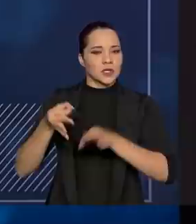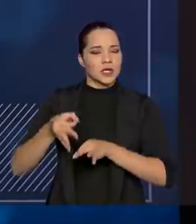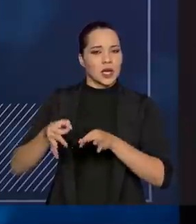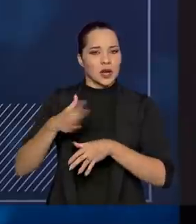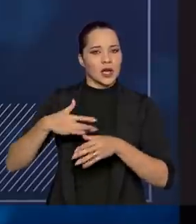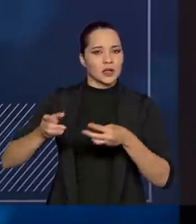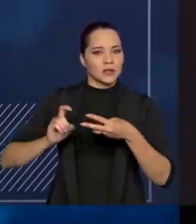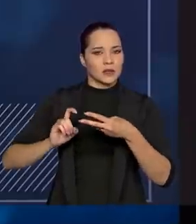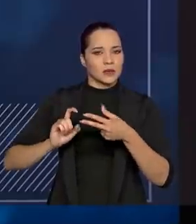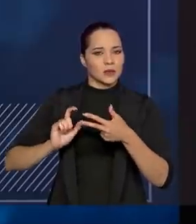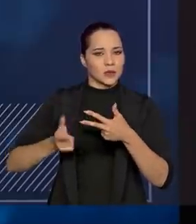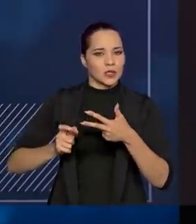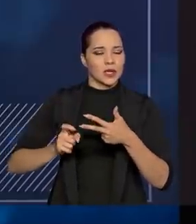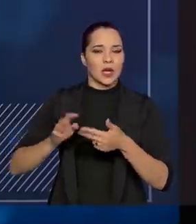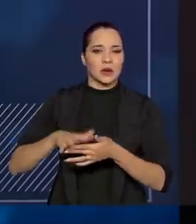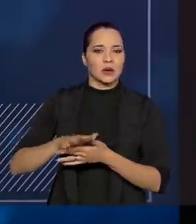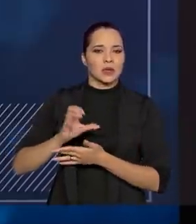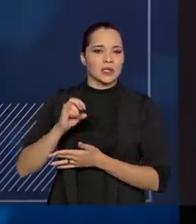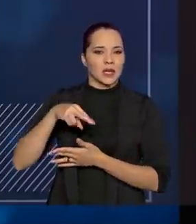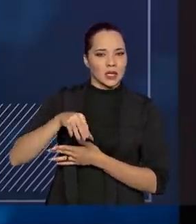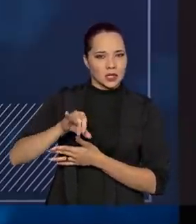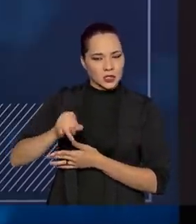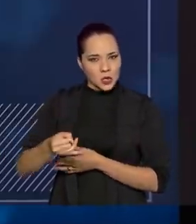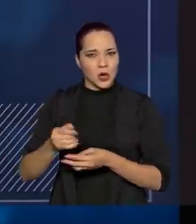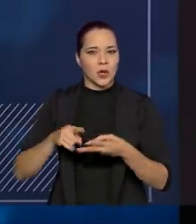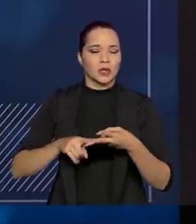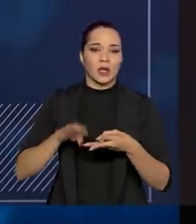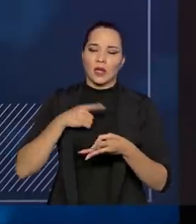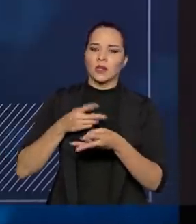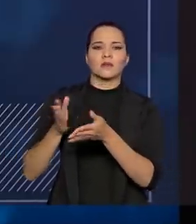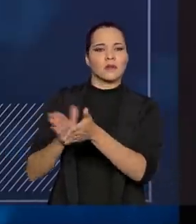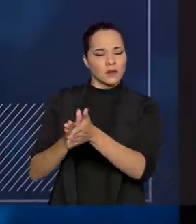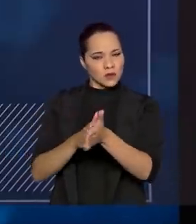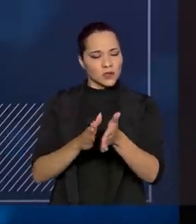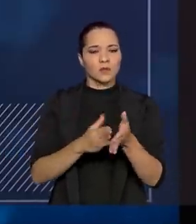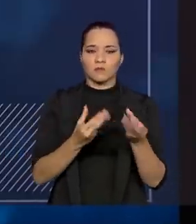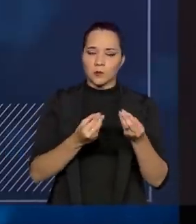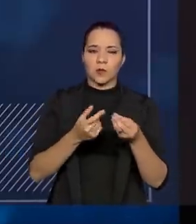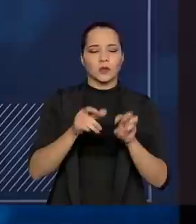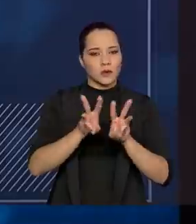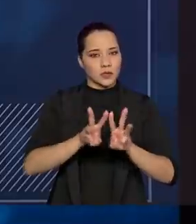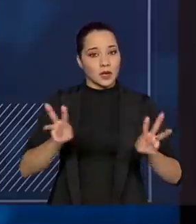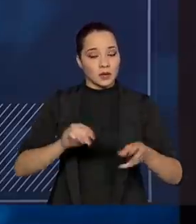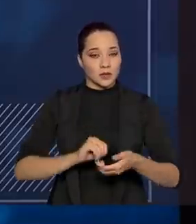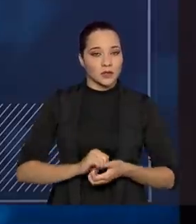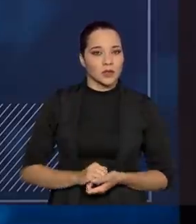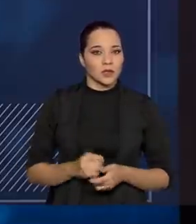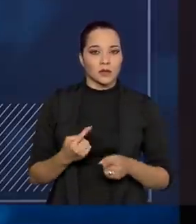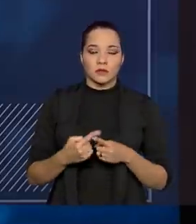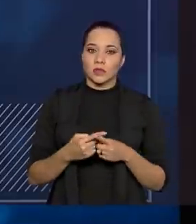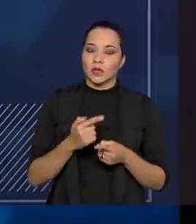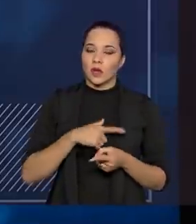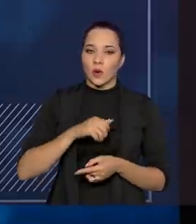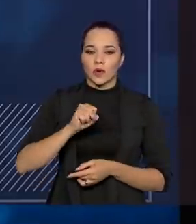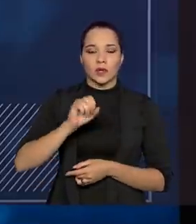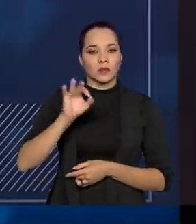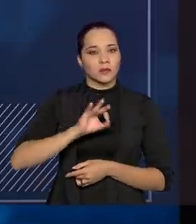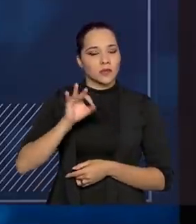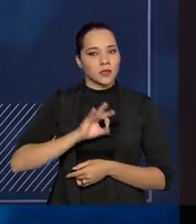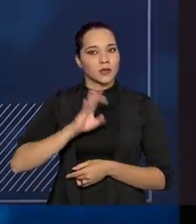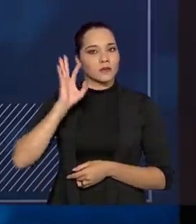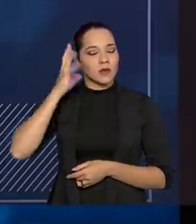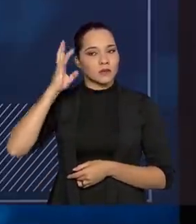do CNJ, os magistrados, eles sempre elogiam muito o consumidor.gov.br, porque são 80% de